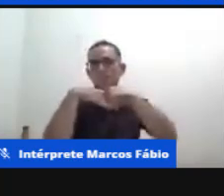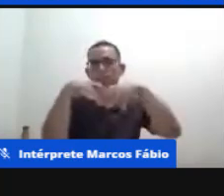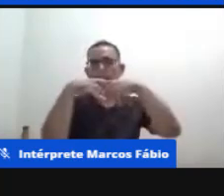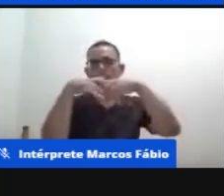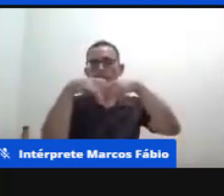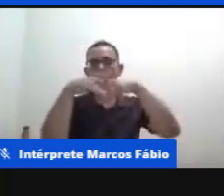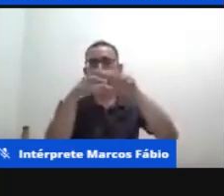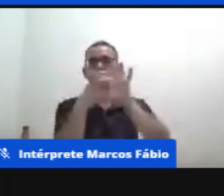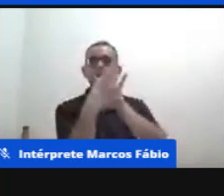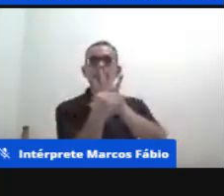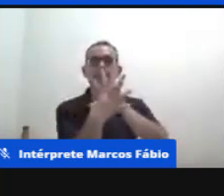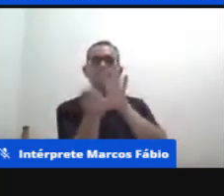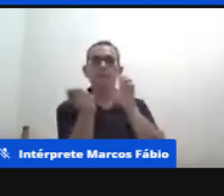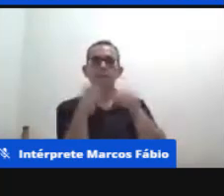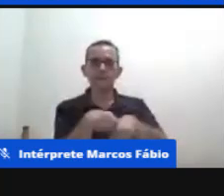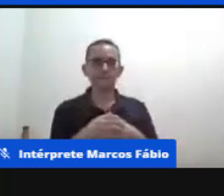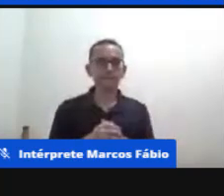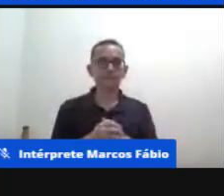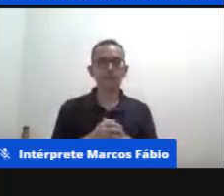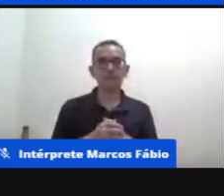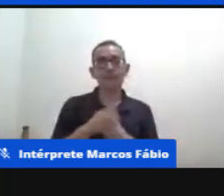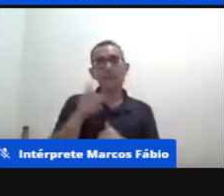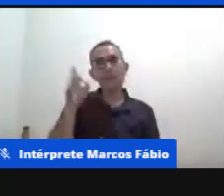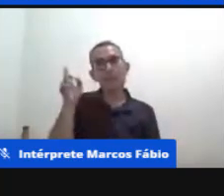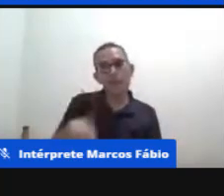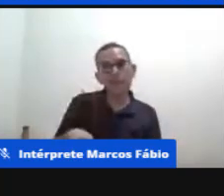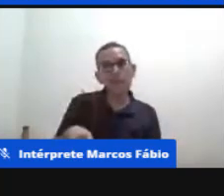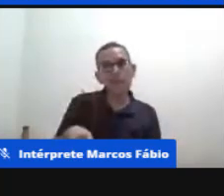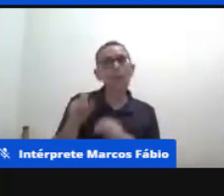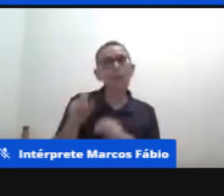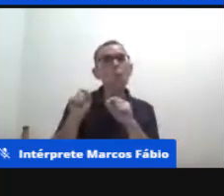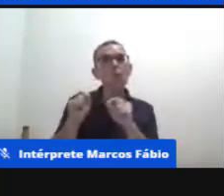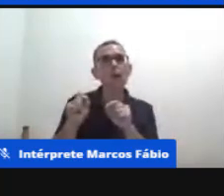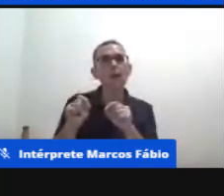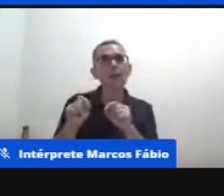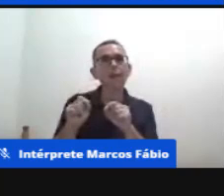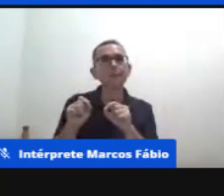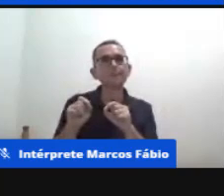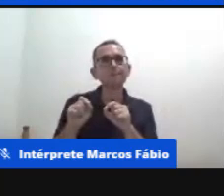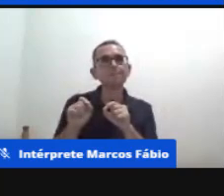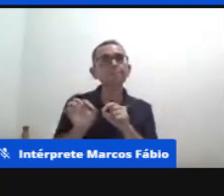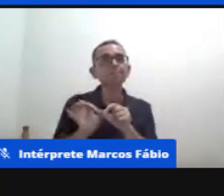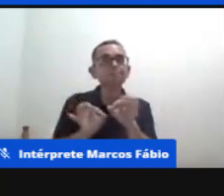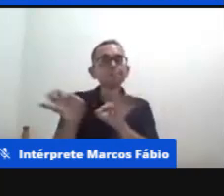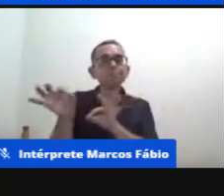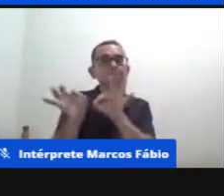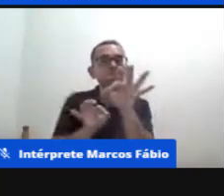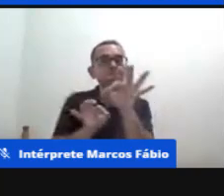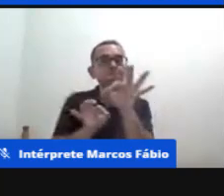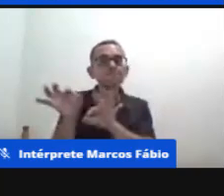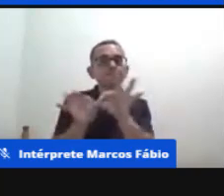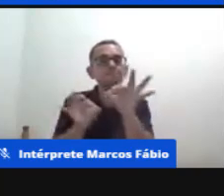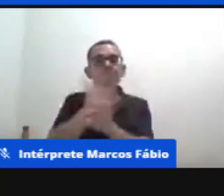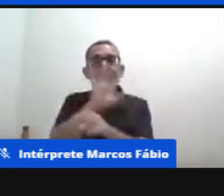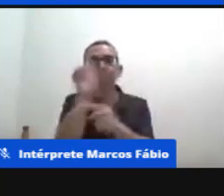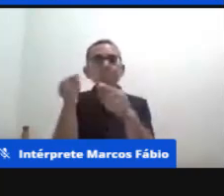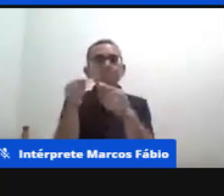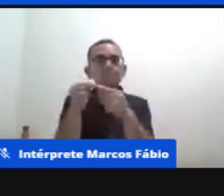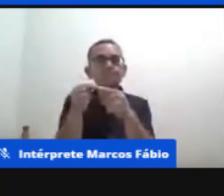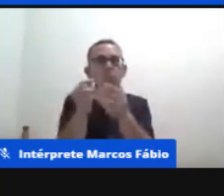Piaget seria o sensório motor, né? Então, ela começa a vivenciar e